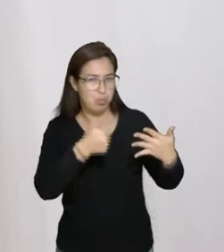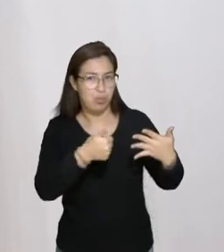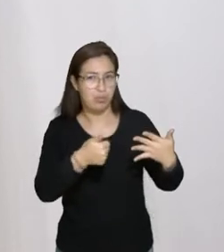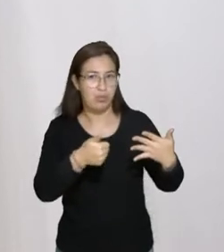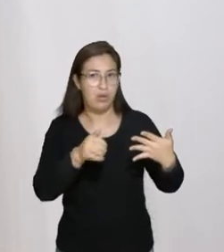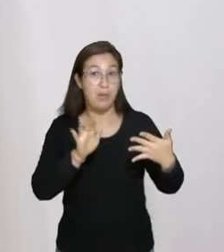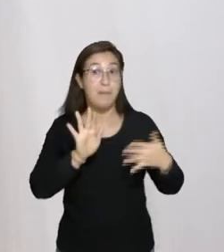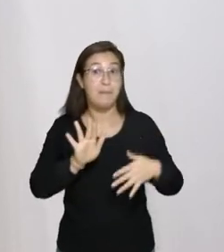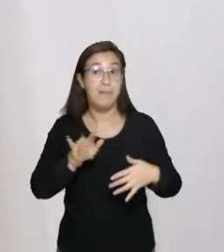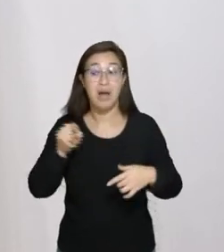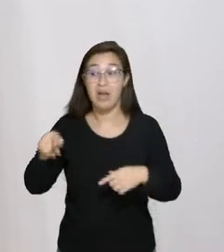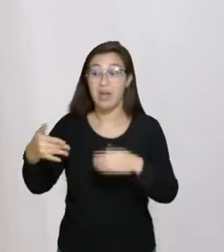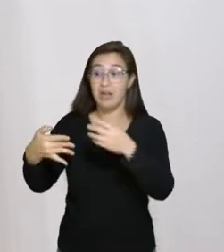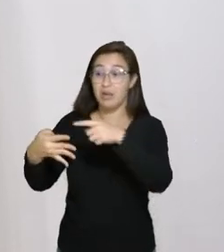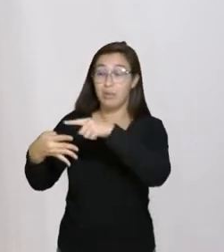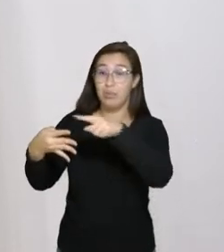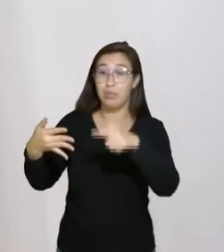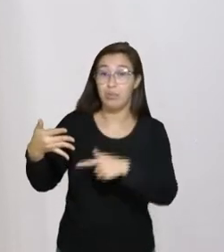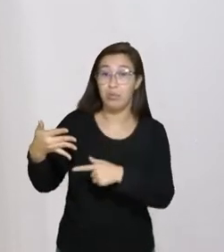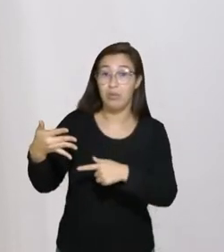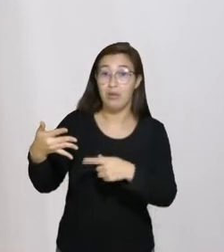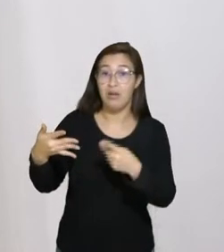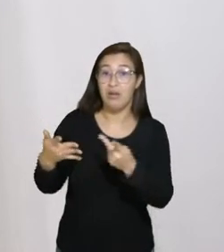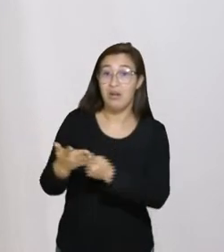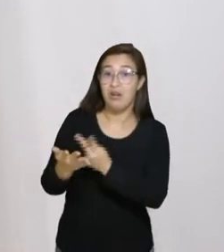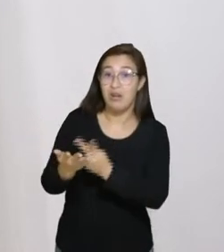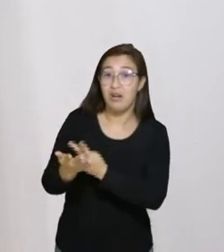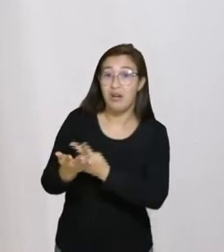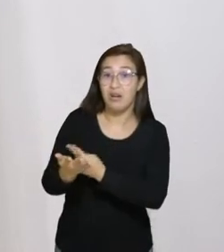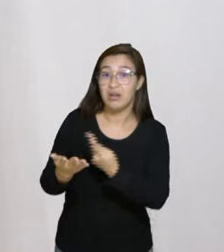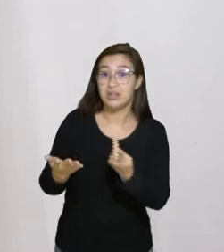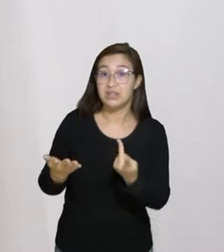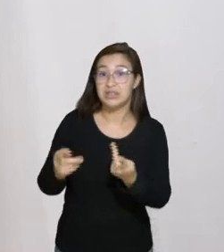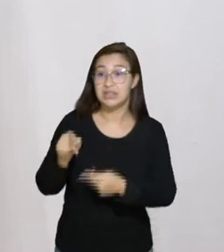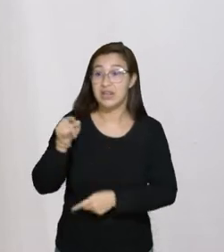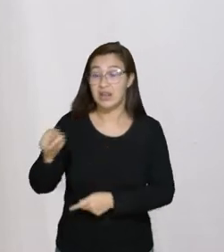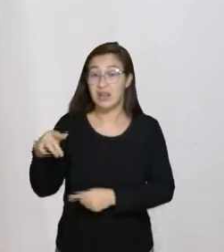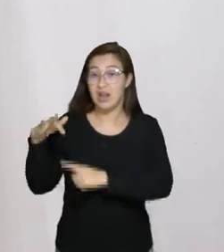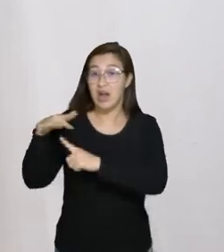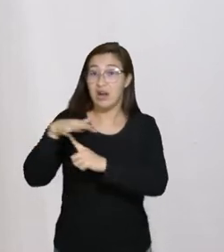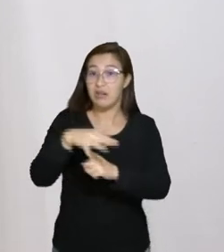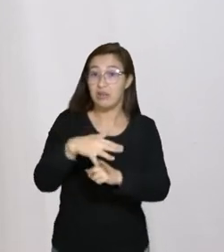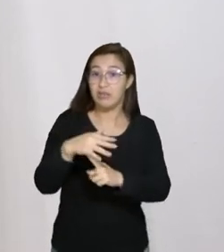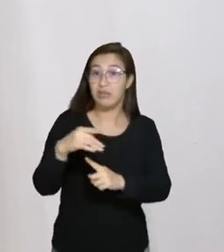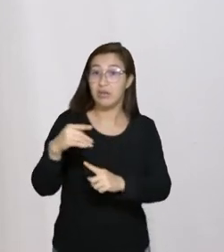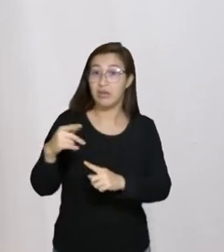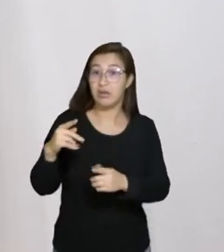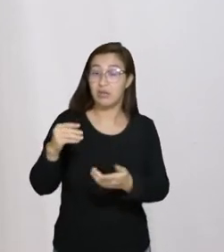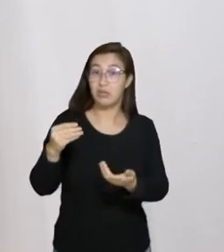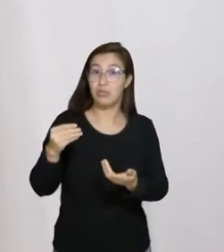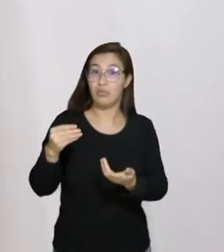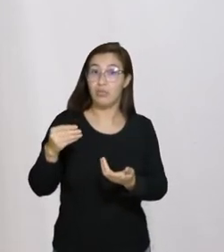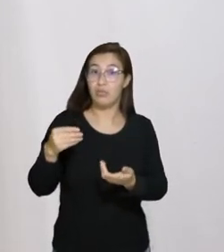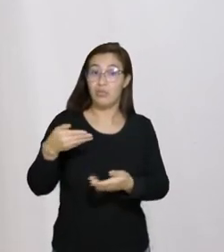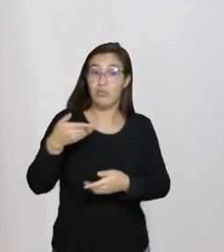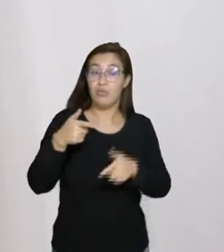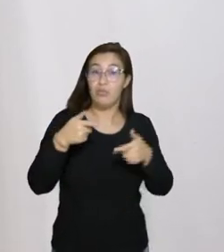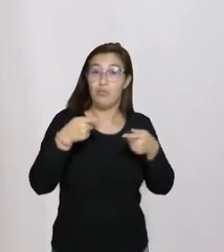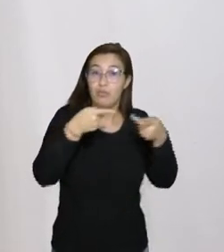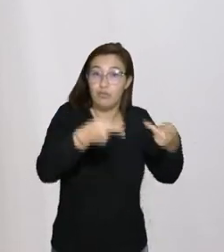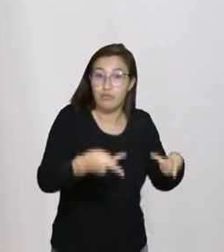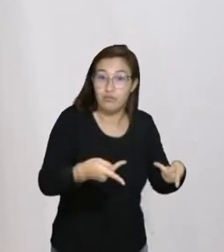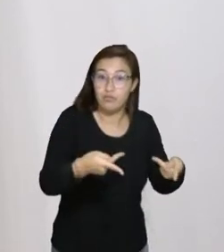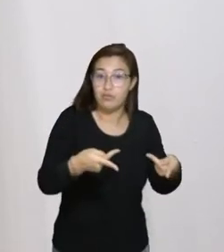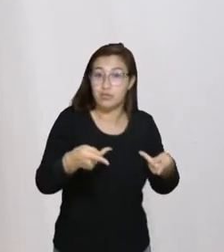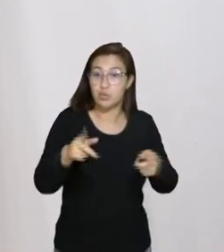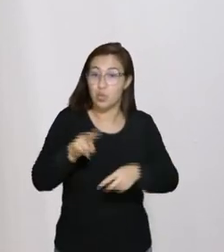do avião, da criança que morreu porque o avião não atendeu, dos passageiros que